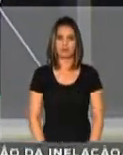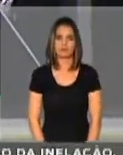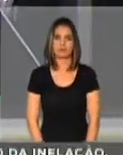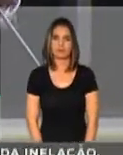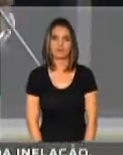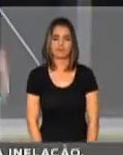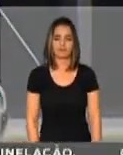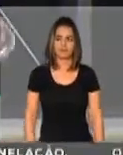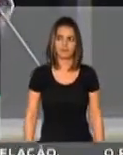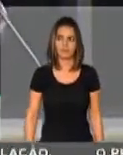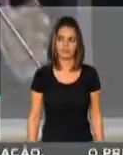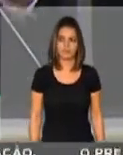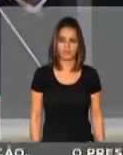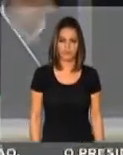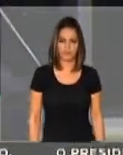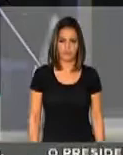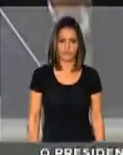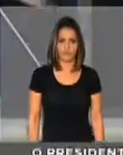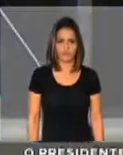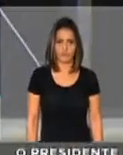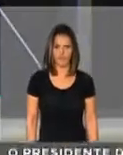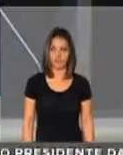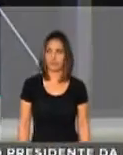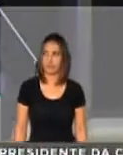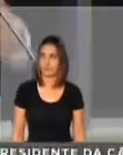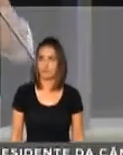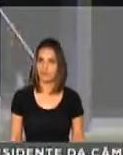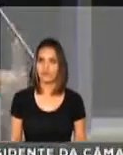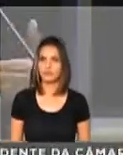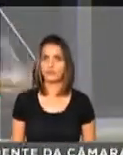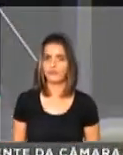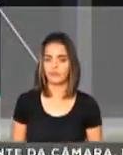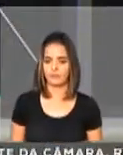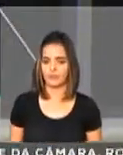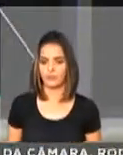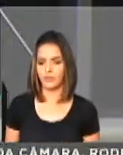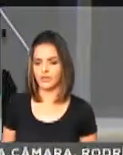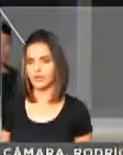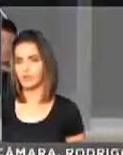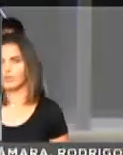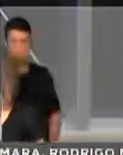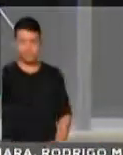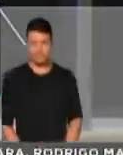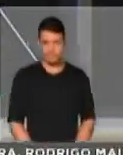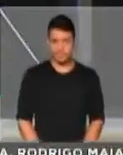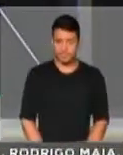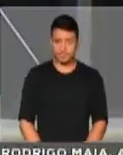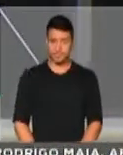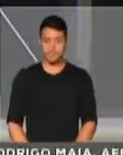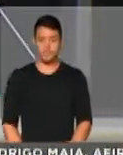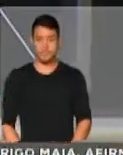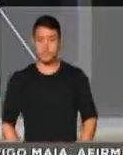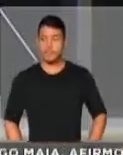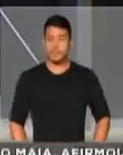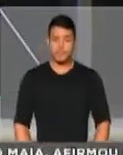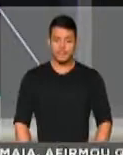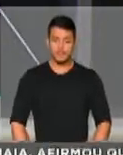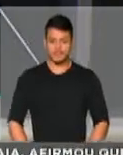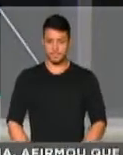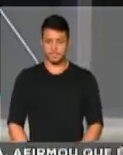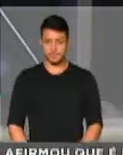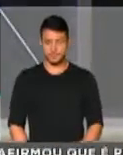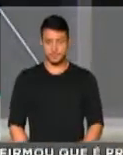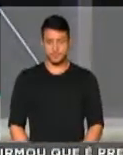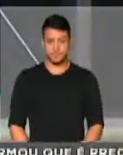para concluir, senhor presidente, a decretação, pelo menos para nós nordestinos, de um estágio de